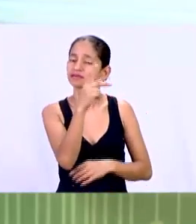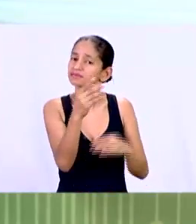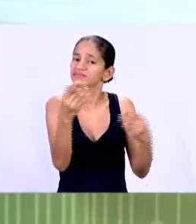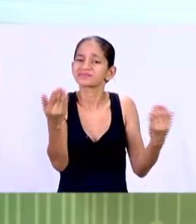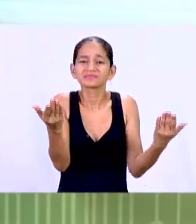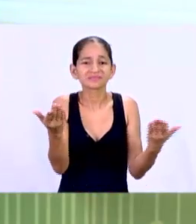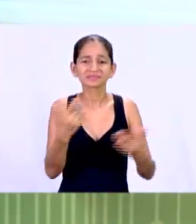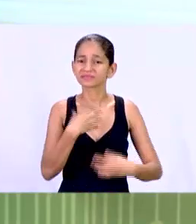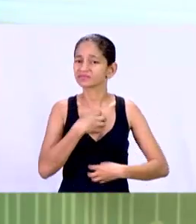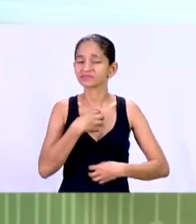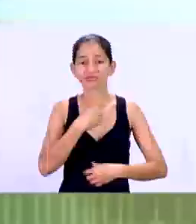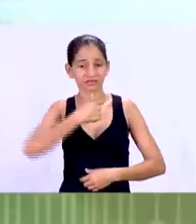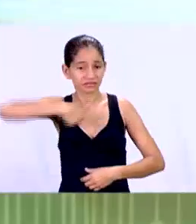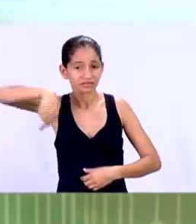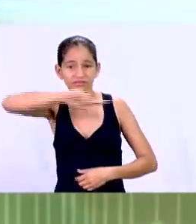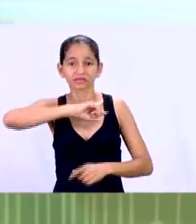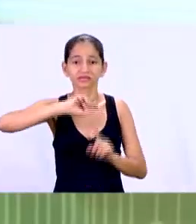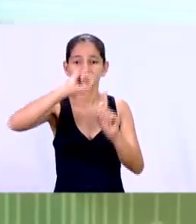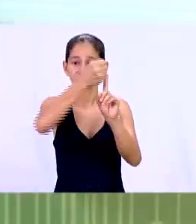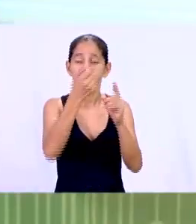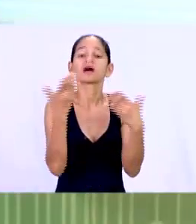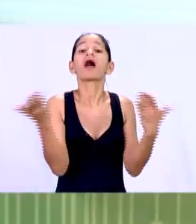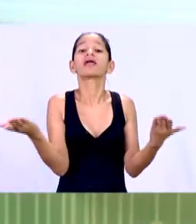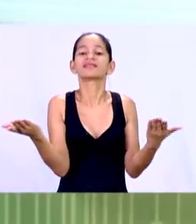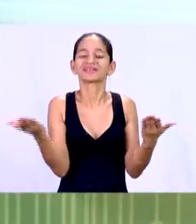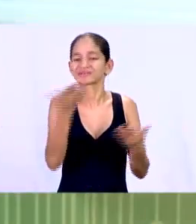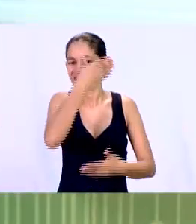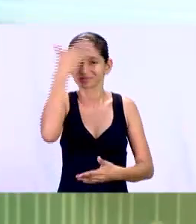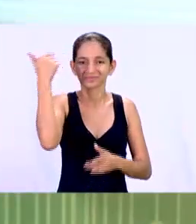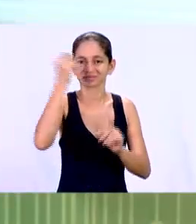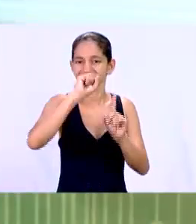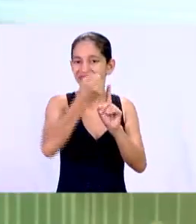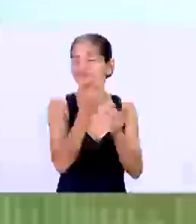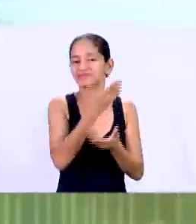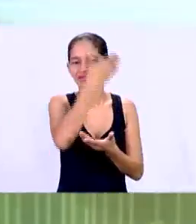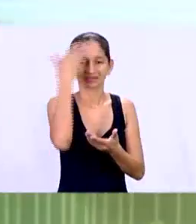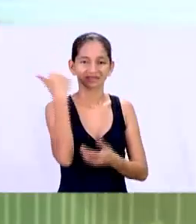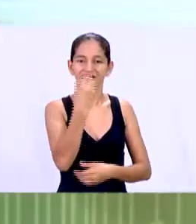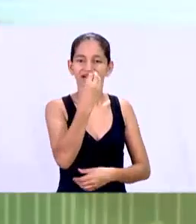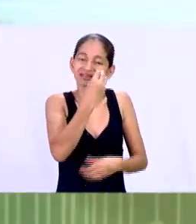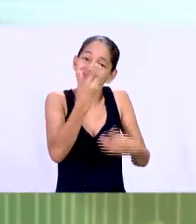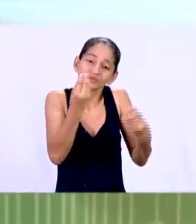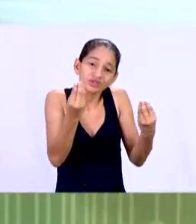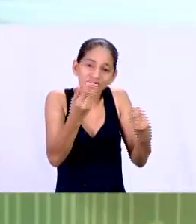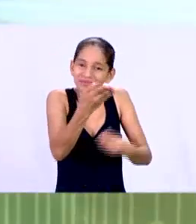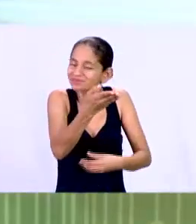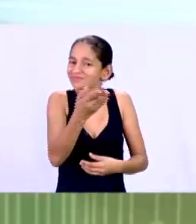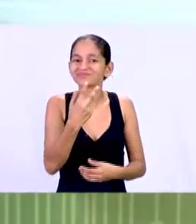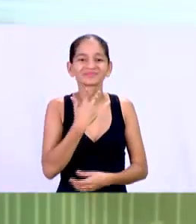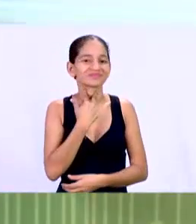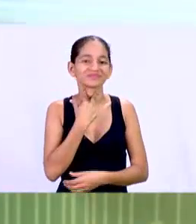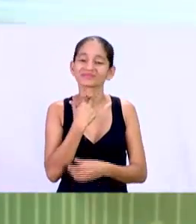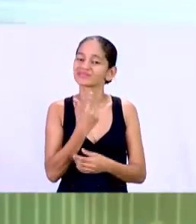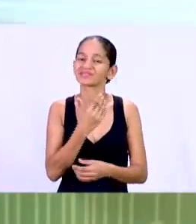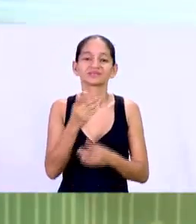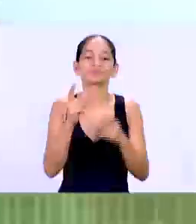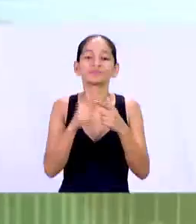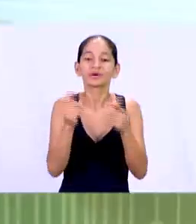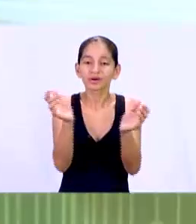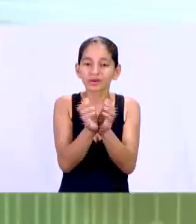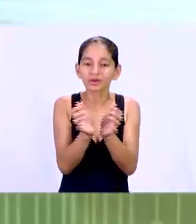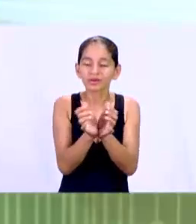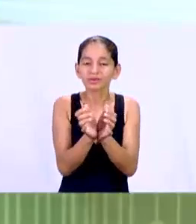essa ética é para que a gente possa fazer uma reflexão, né, sobre esse quadro de exclusão e por que ele